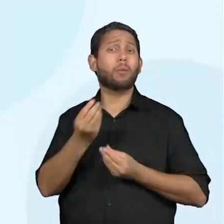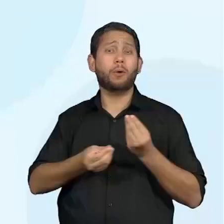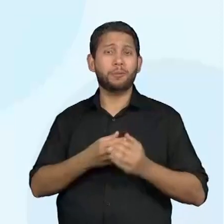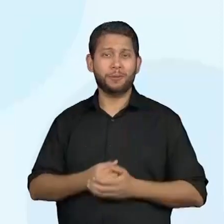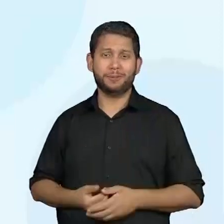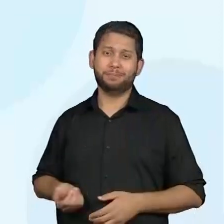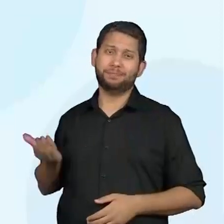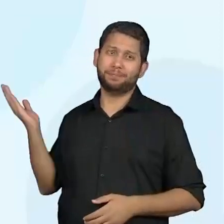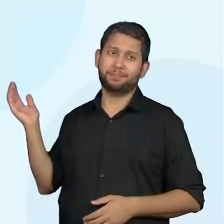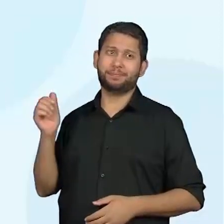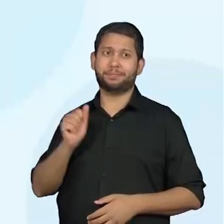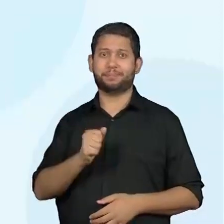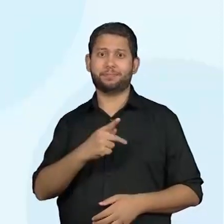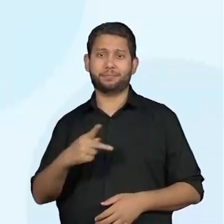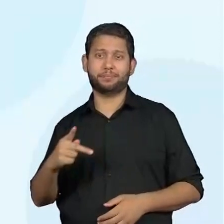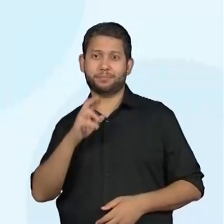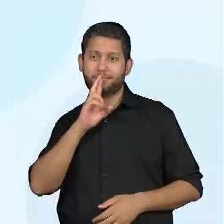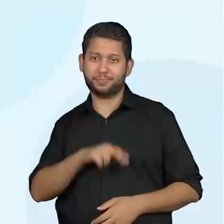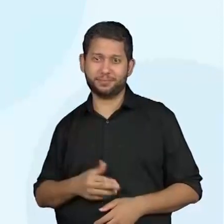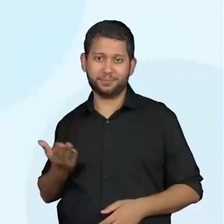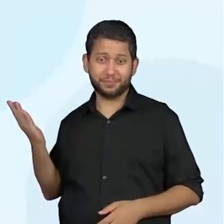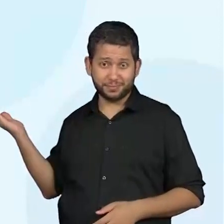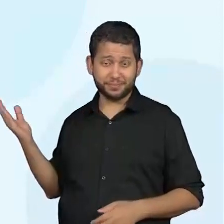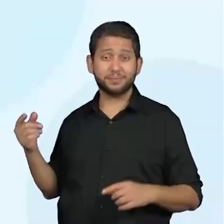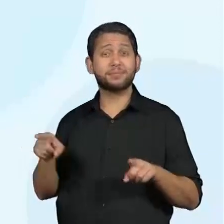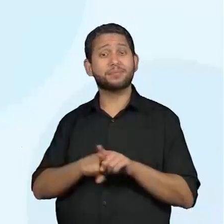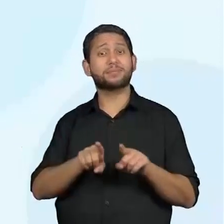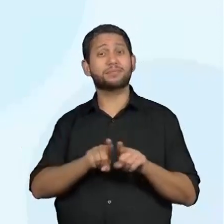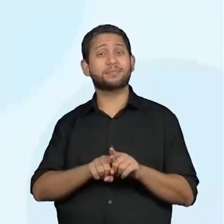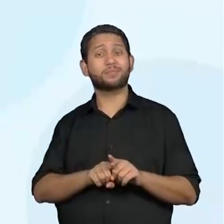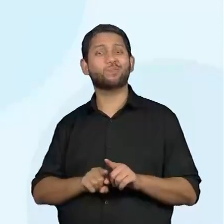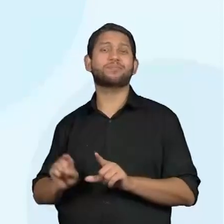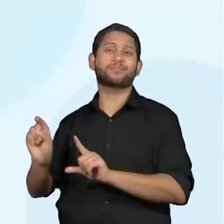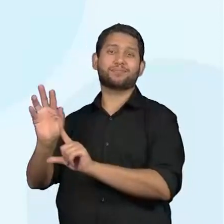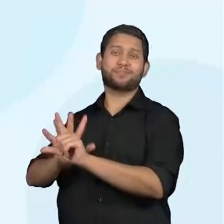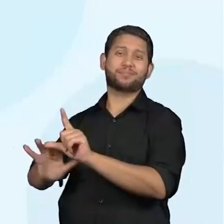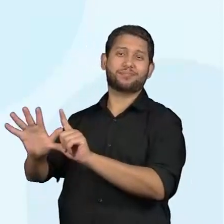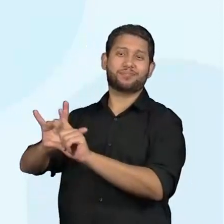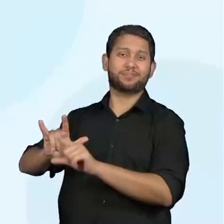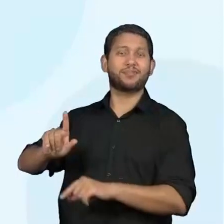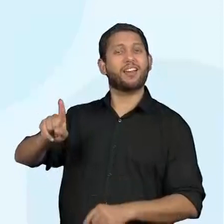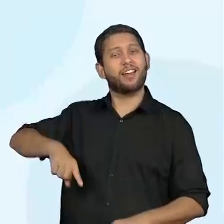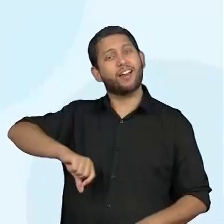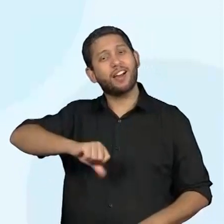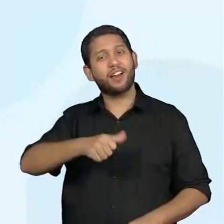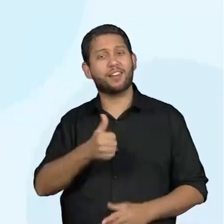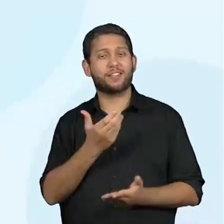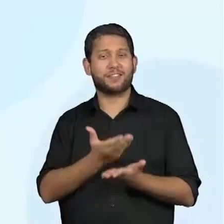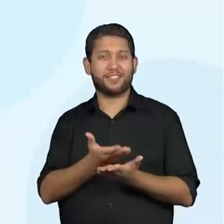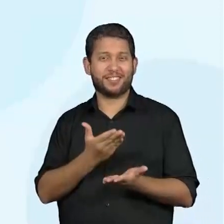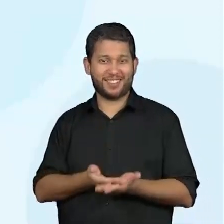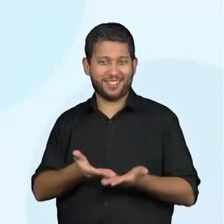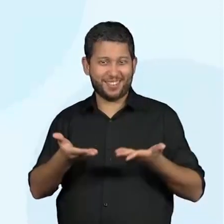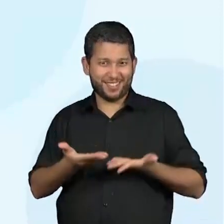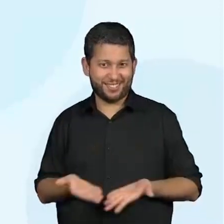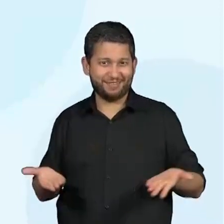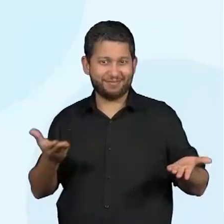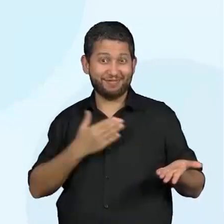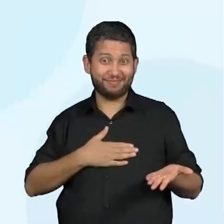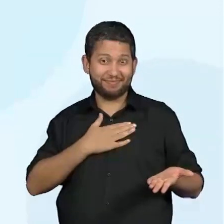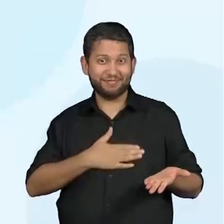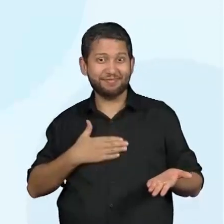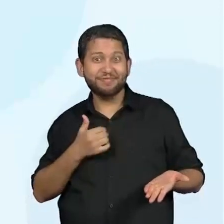do aplicativo para vocês realizarem e o formulário de avaliação dessa